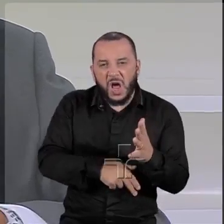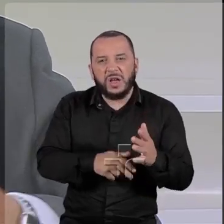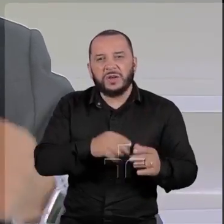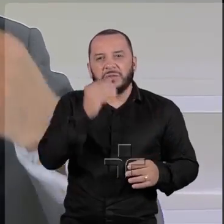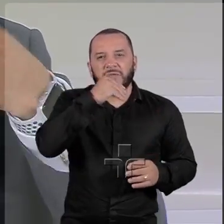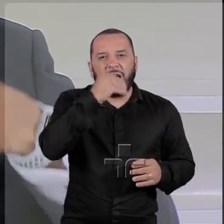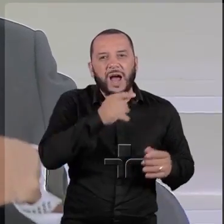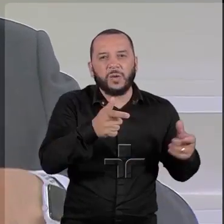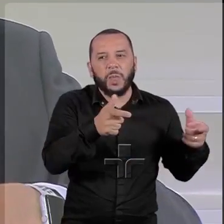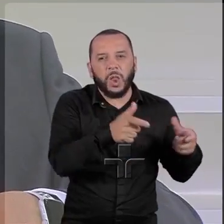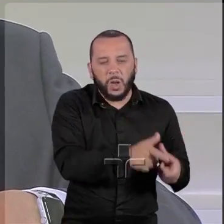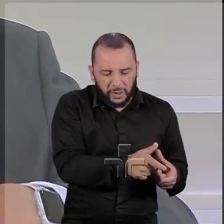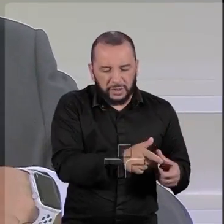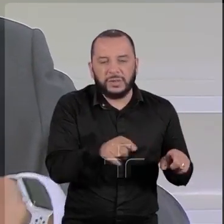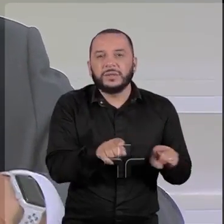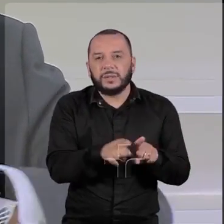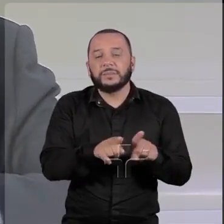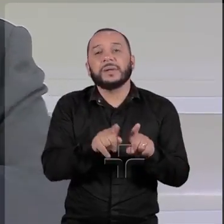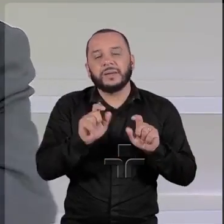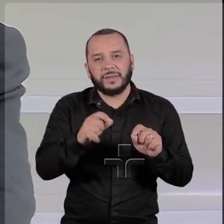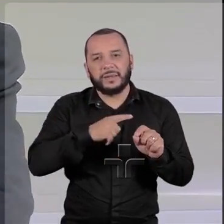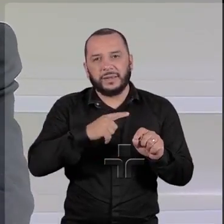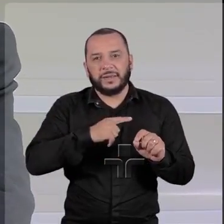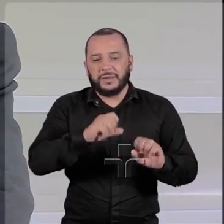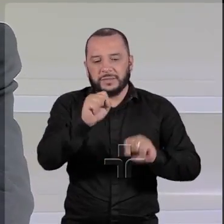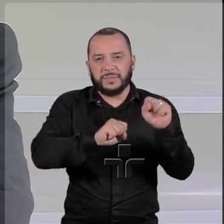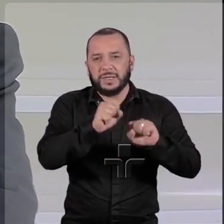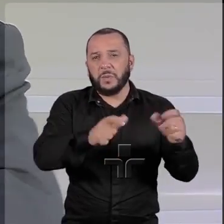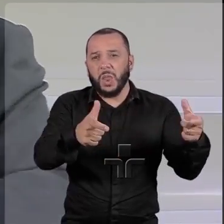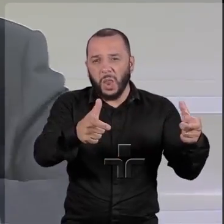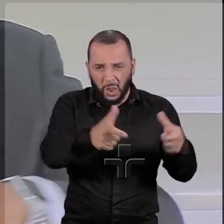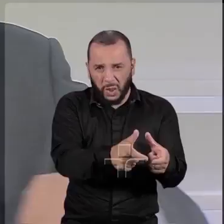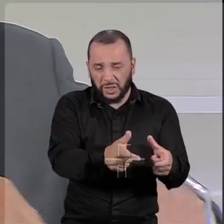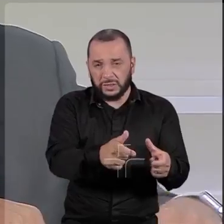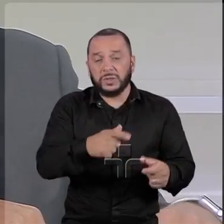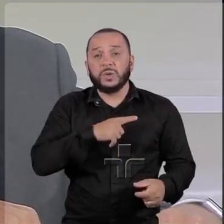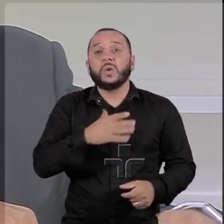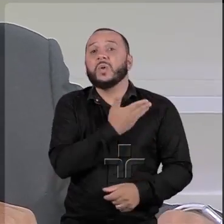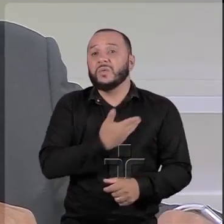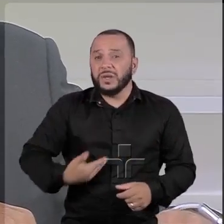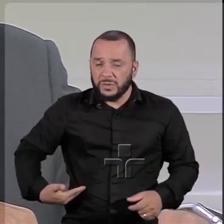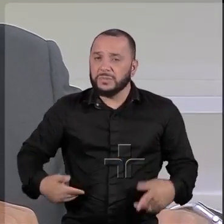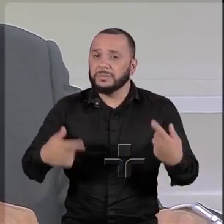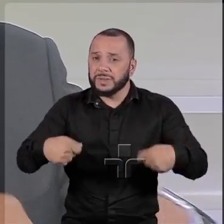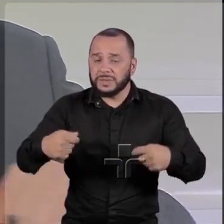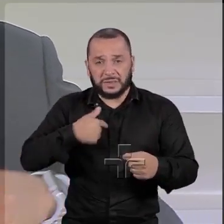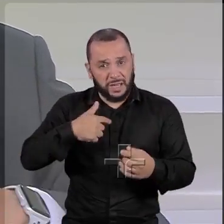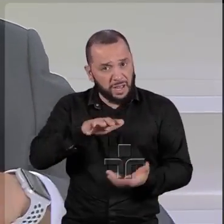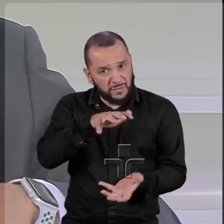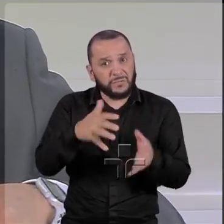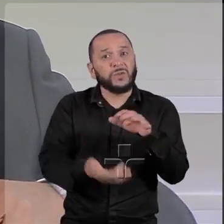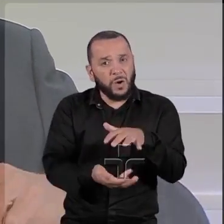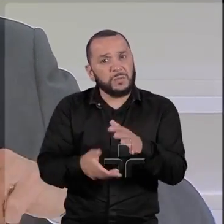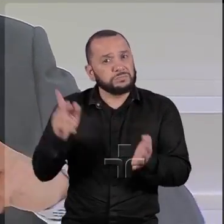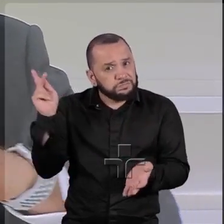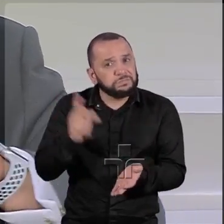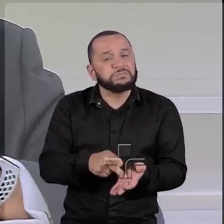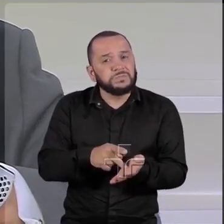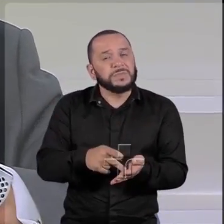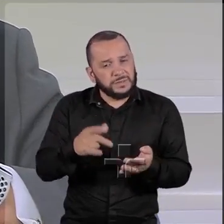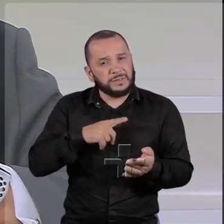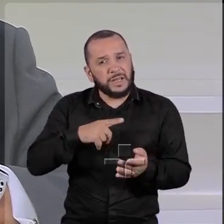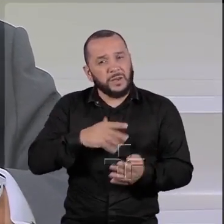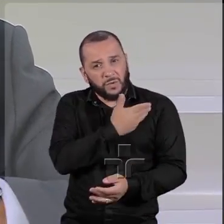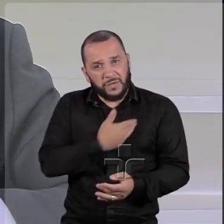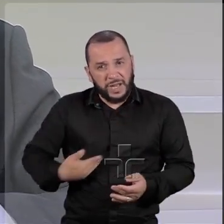enfraquecidas. Os governadores precisam da reforma mais do que precisavam antes. Eles estão se mobilizando